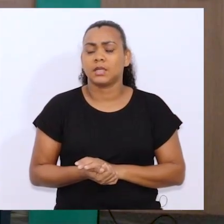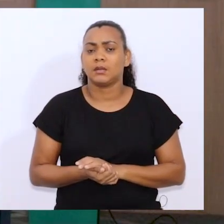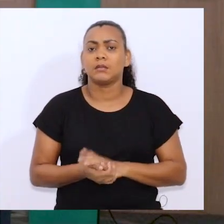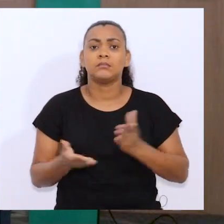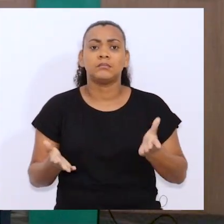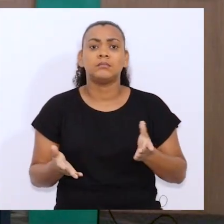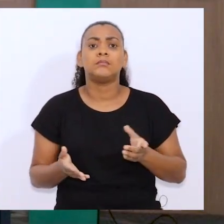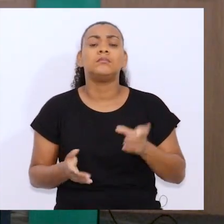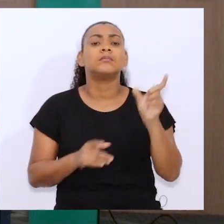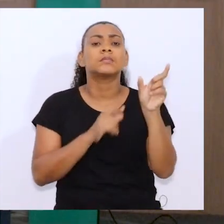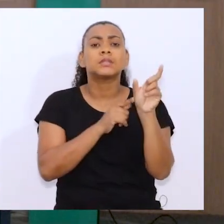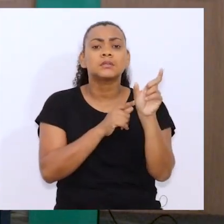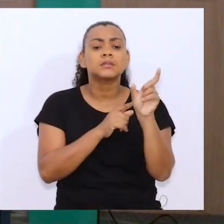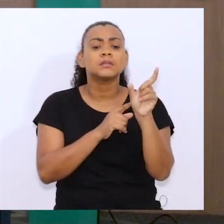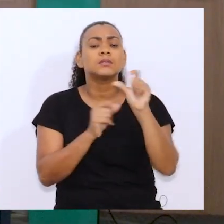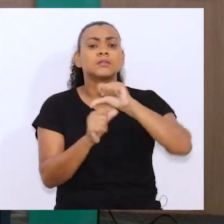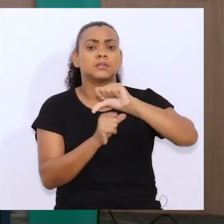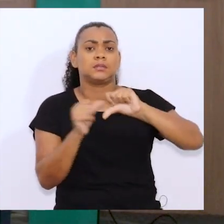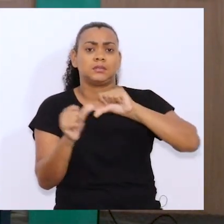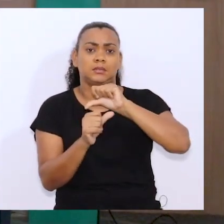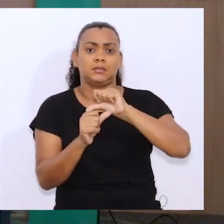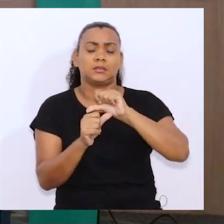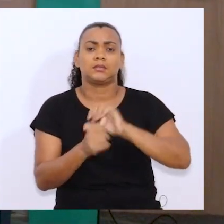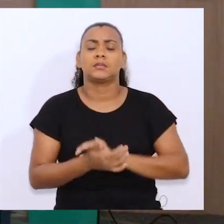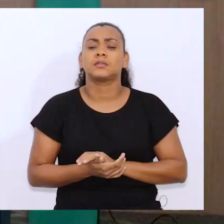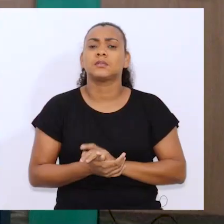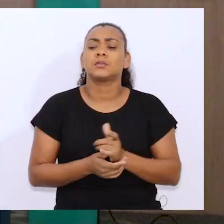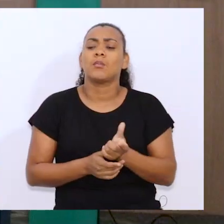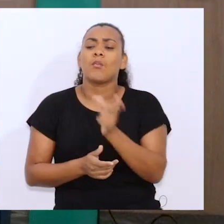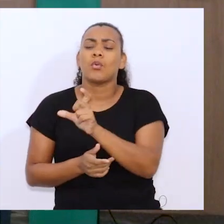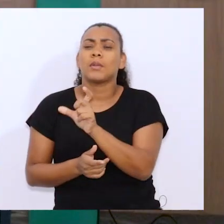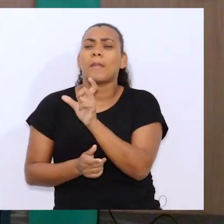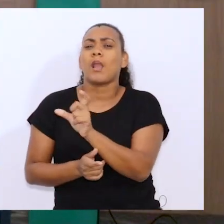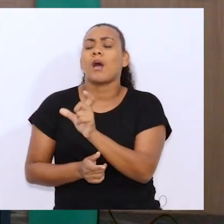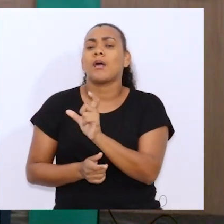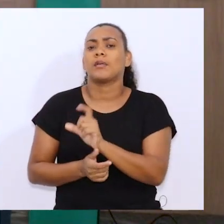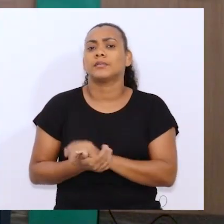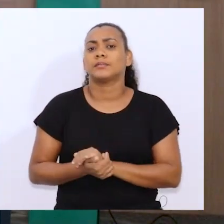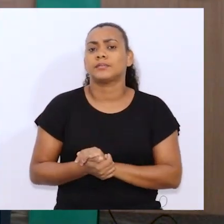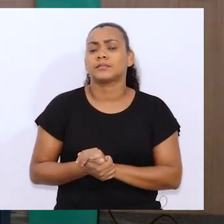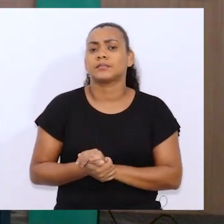Temos a palavra, então, reforma. Próxima palavra,